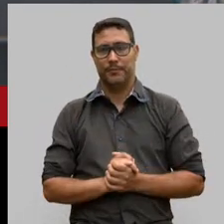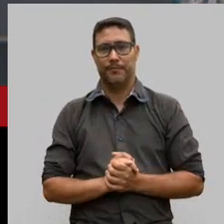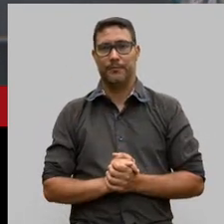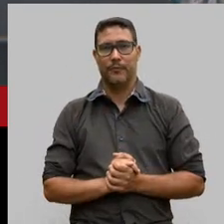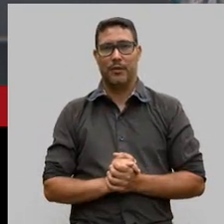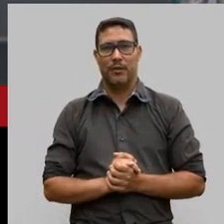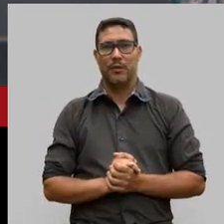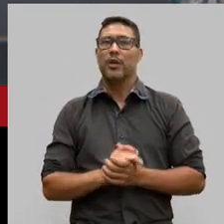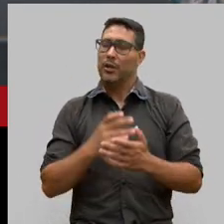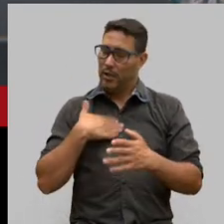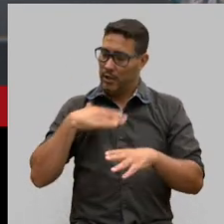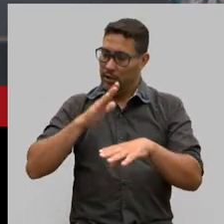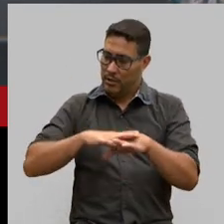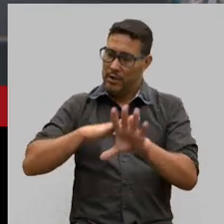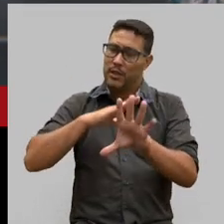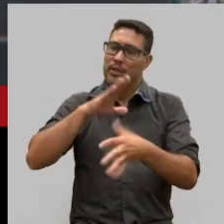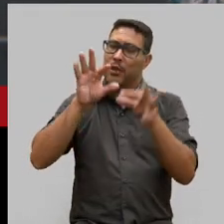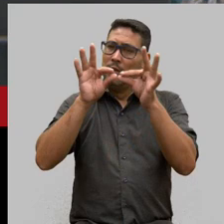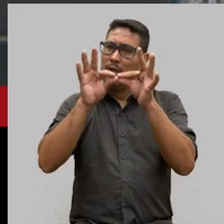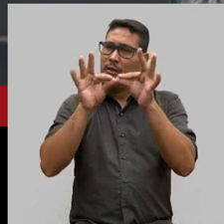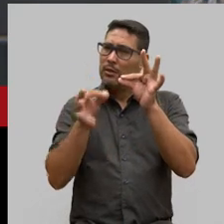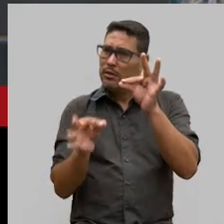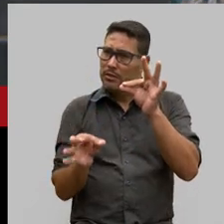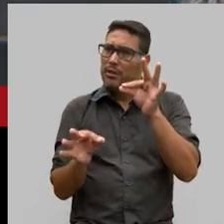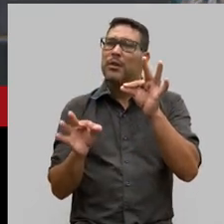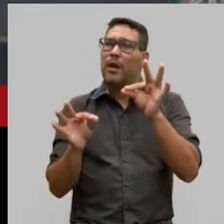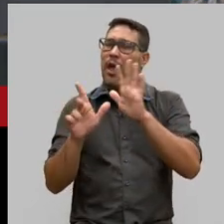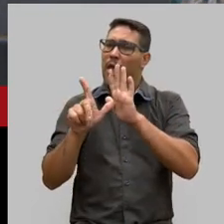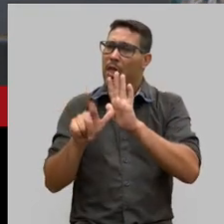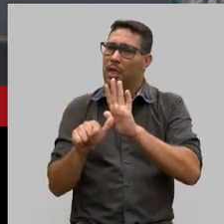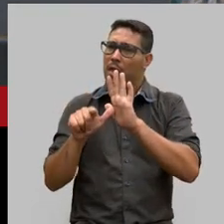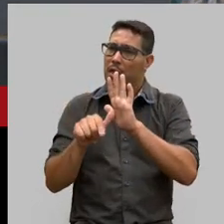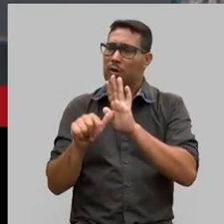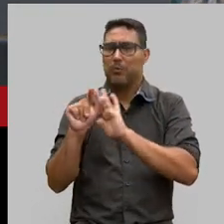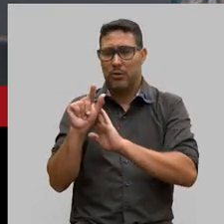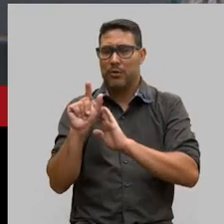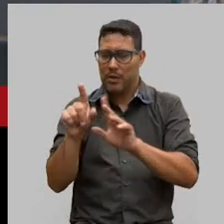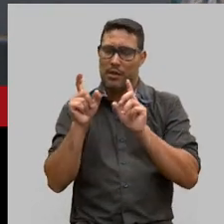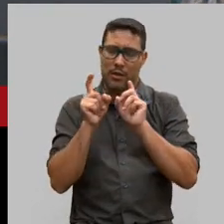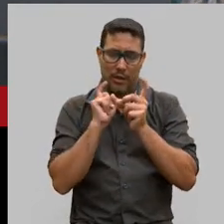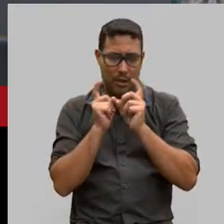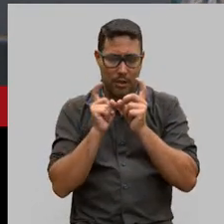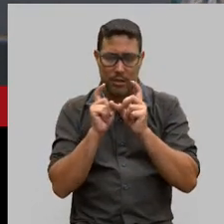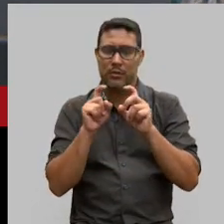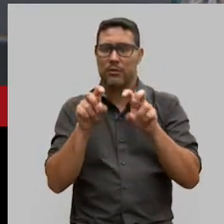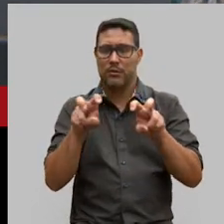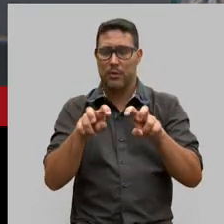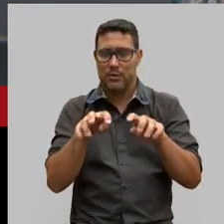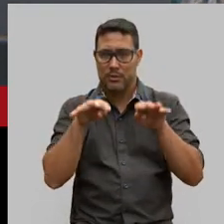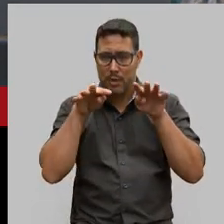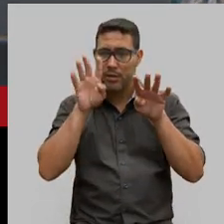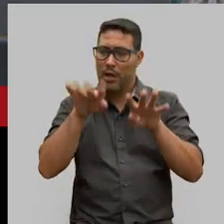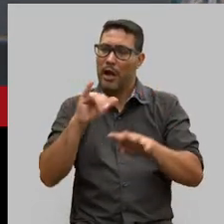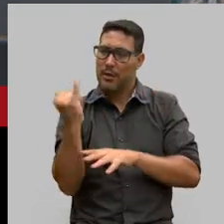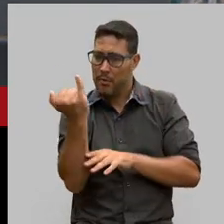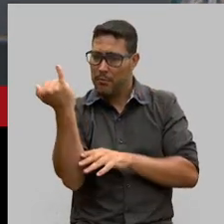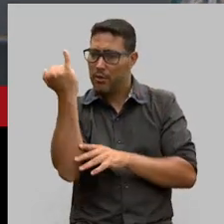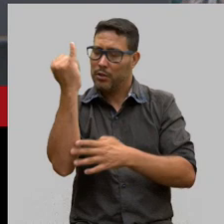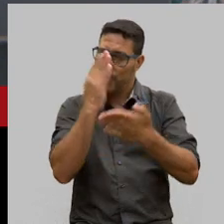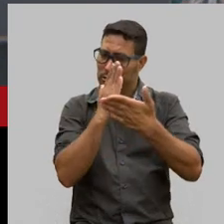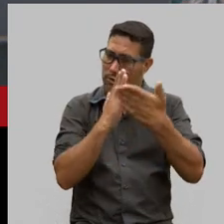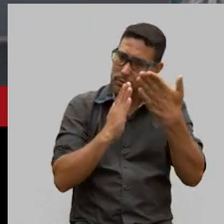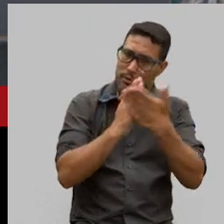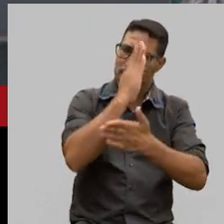delong um pouco a nossa audiência atrasamos um pouco o começo a importância do projeto nós fazíamos